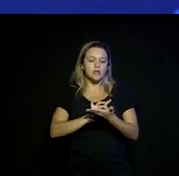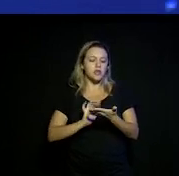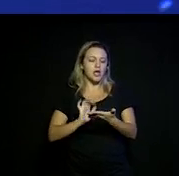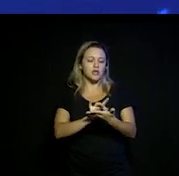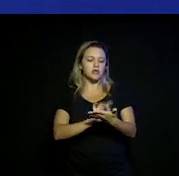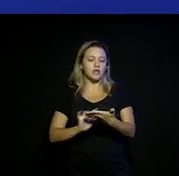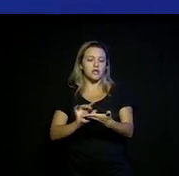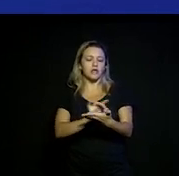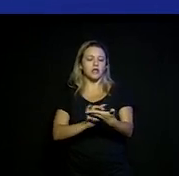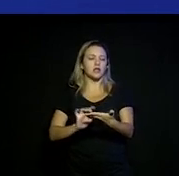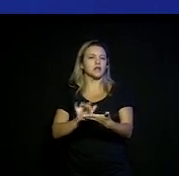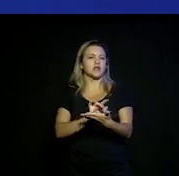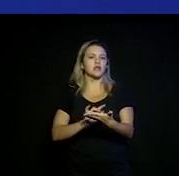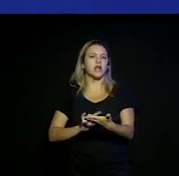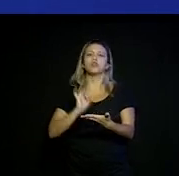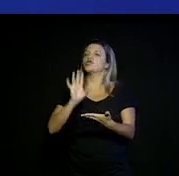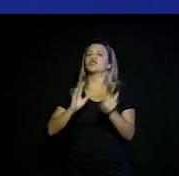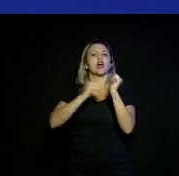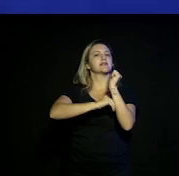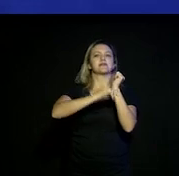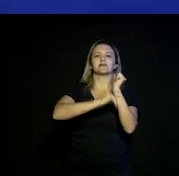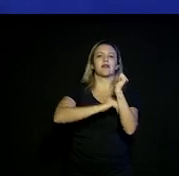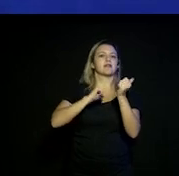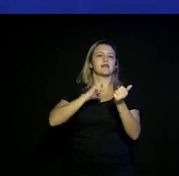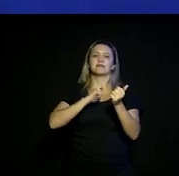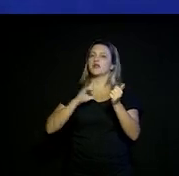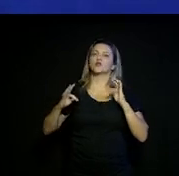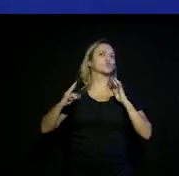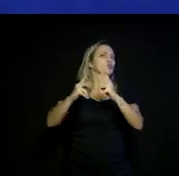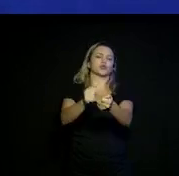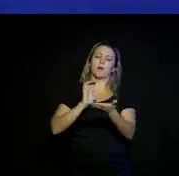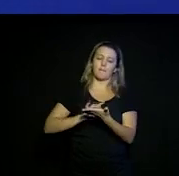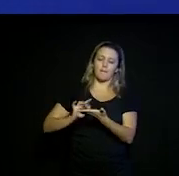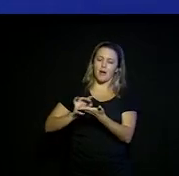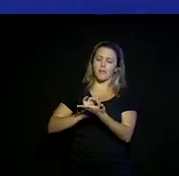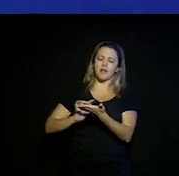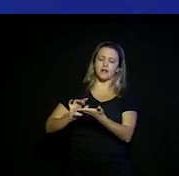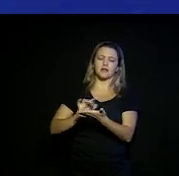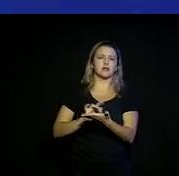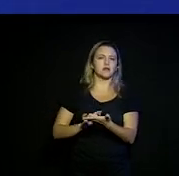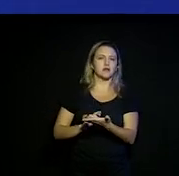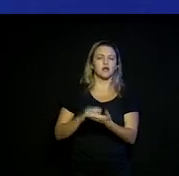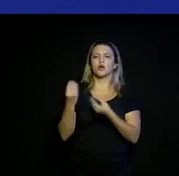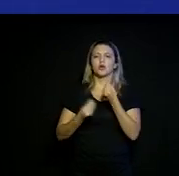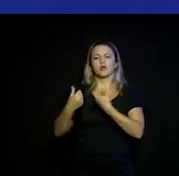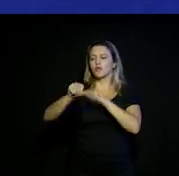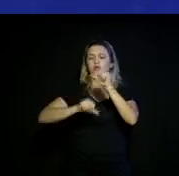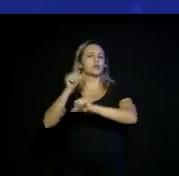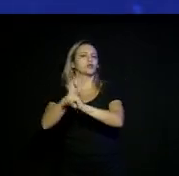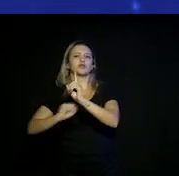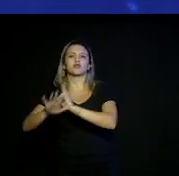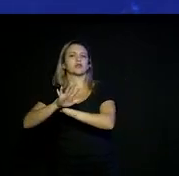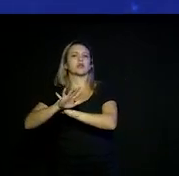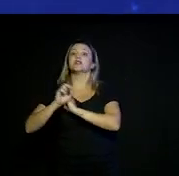que está demodê. Agora ele é um digitador de senhas, não é isso? Quem saberia reconstruir essa sociedade